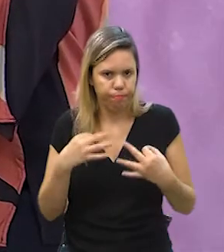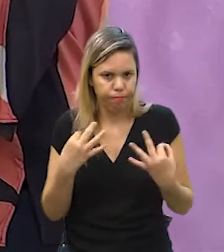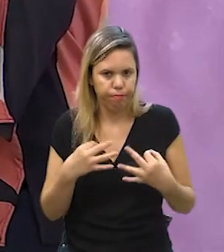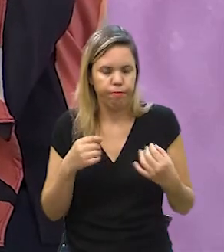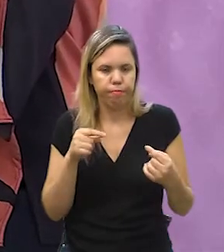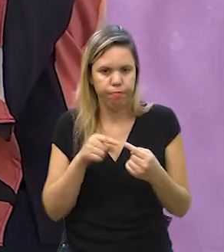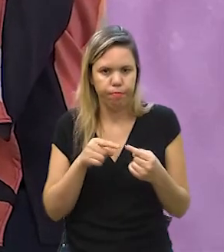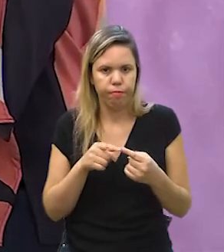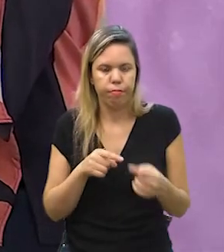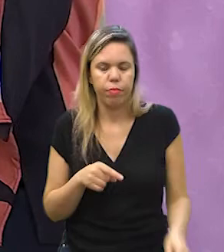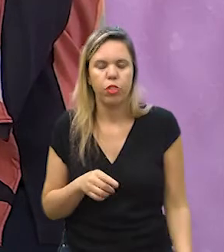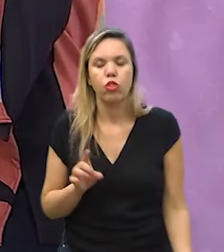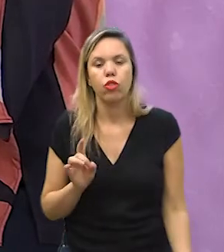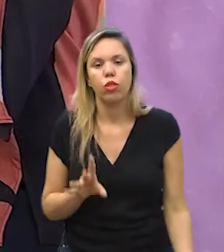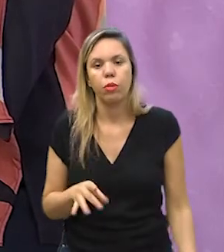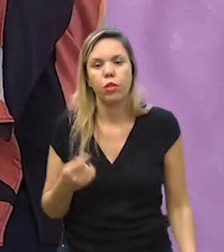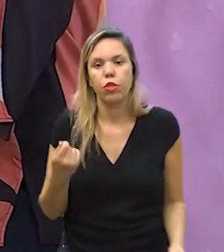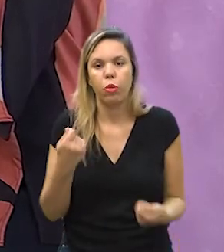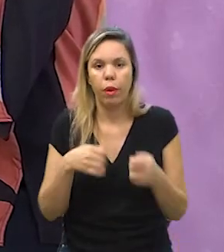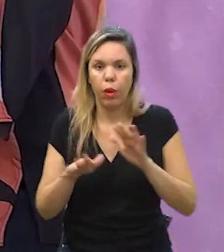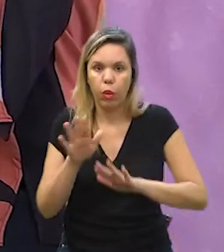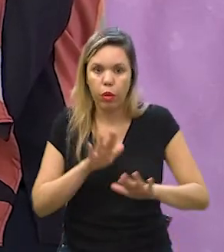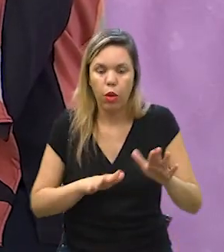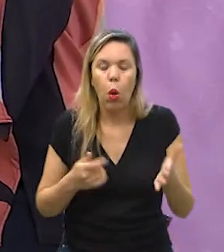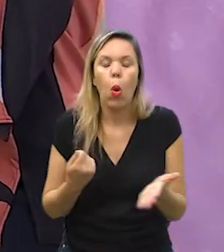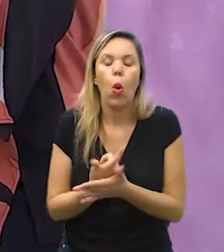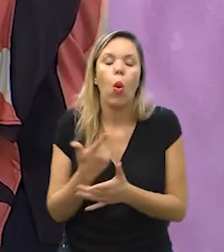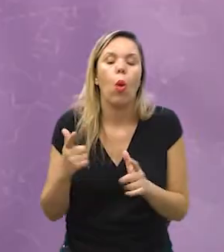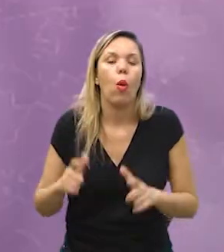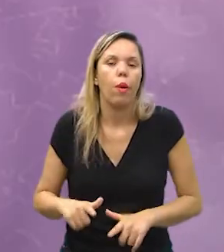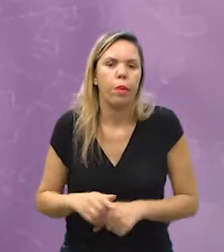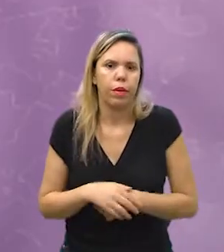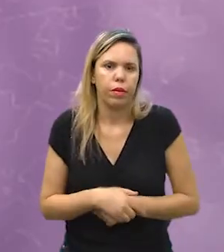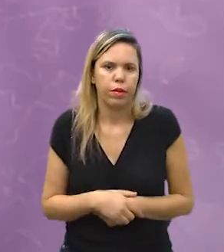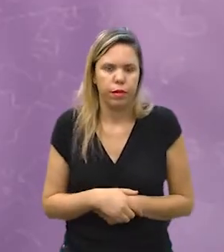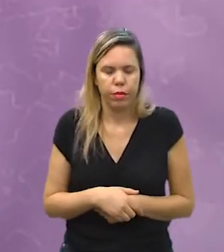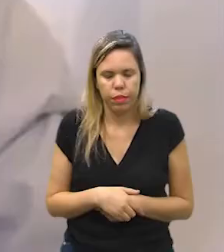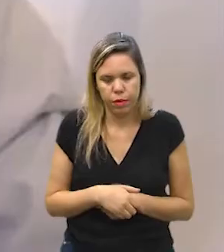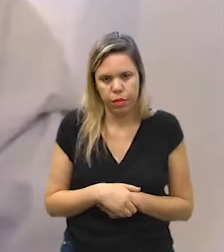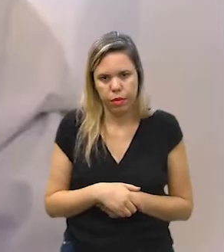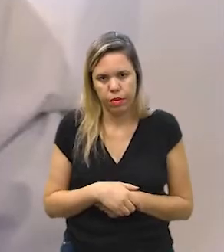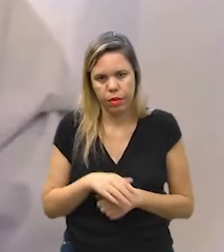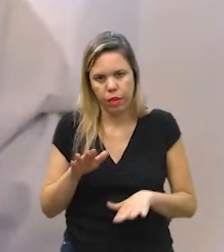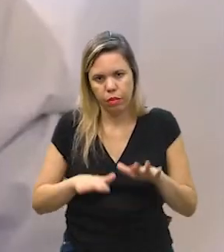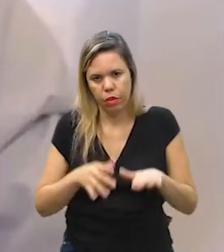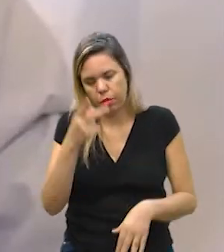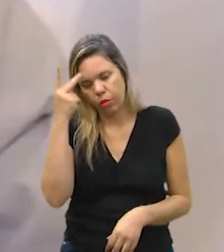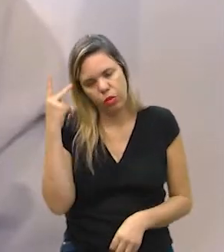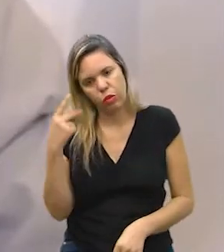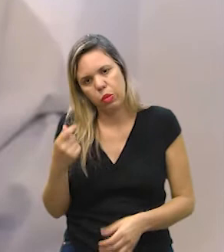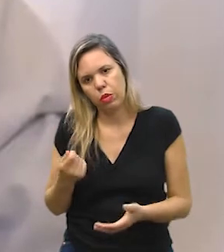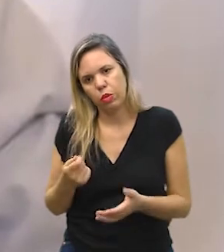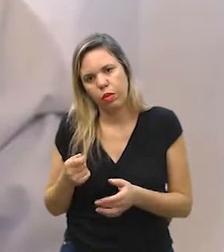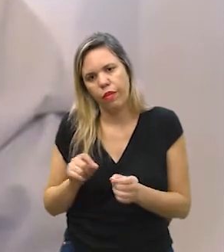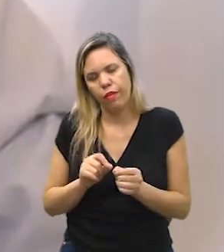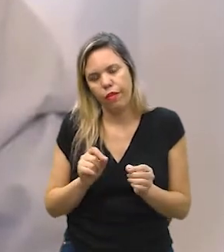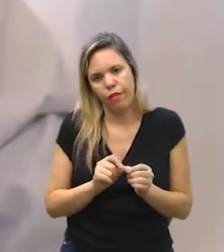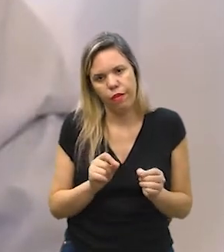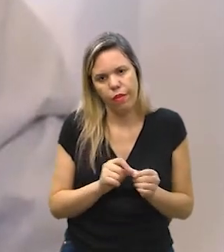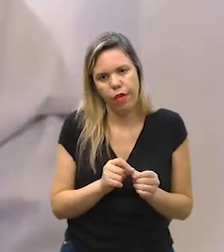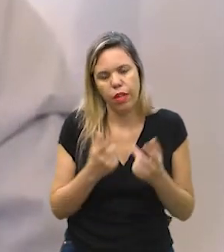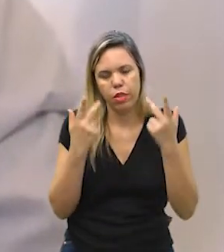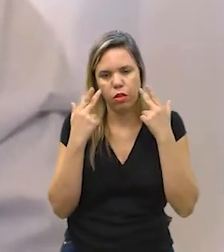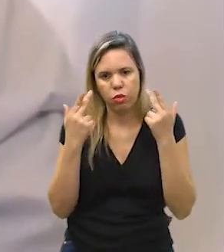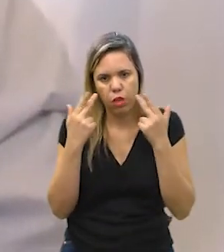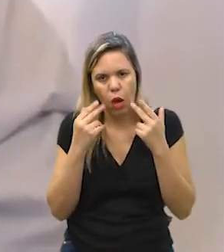Muito complexas. Então precisa tomar cuidado aonde você está comprando esse probiótico. Porque muitas vezes o probiótico é manipulado, o probiótico que